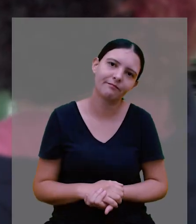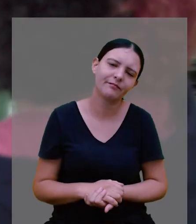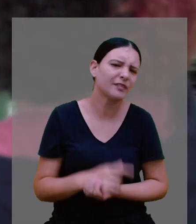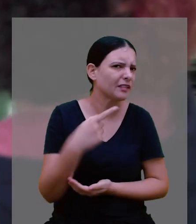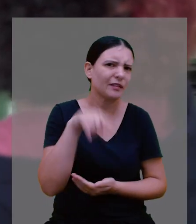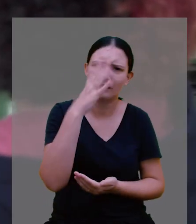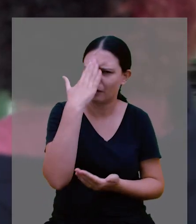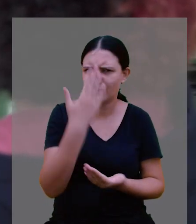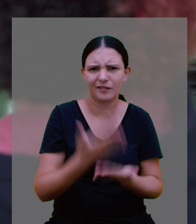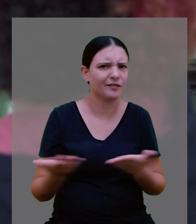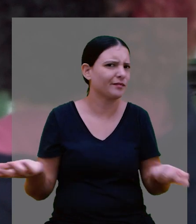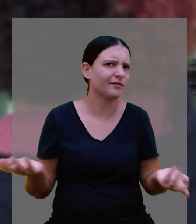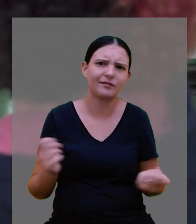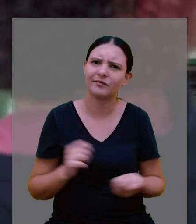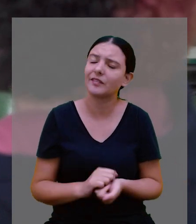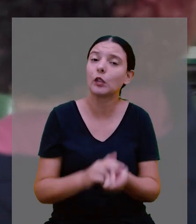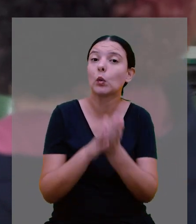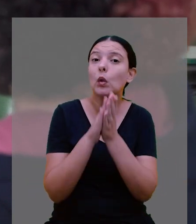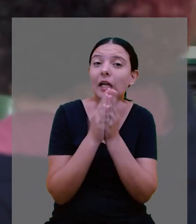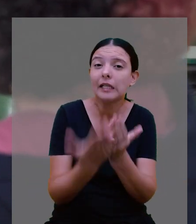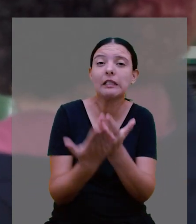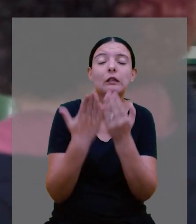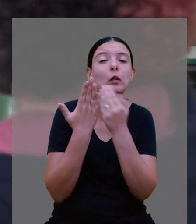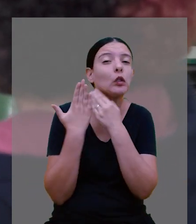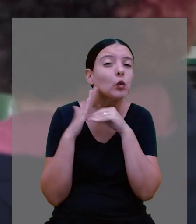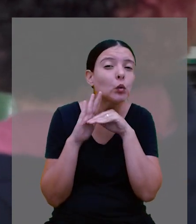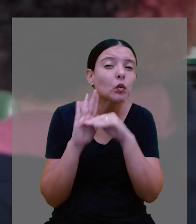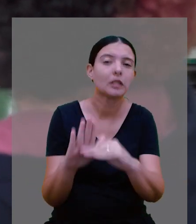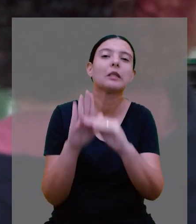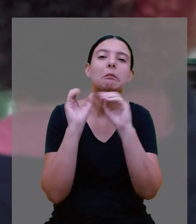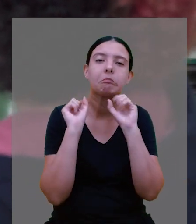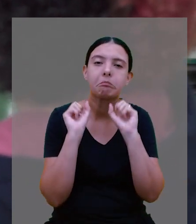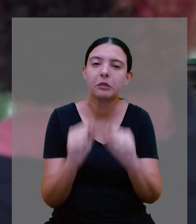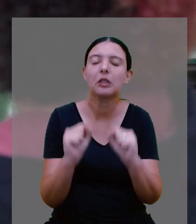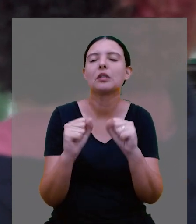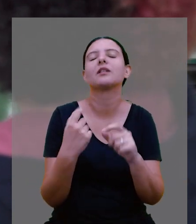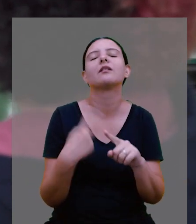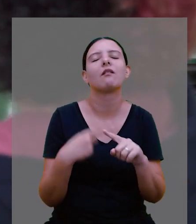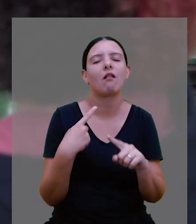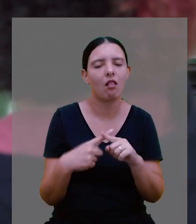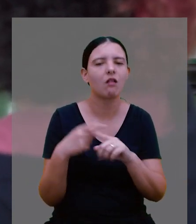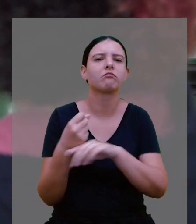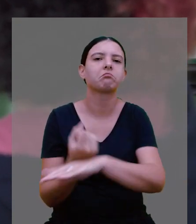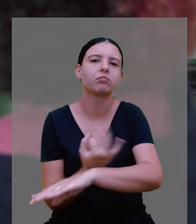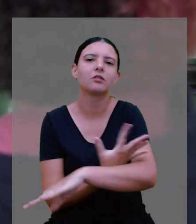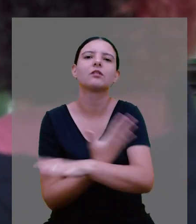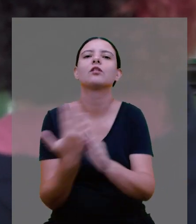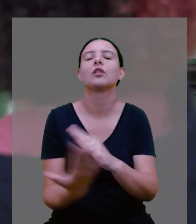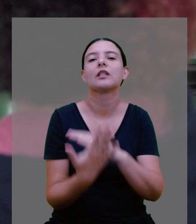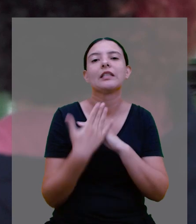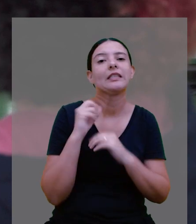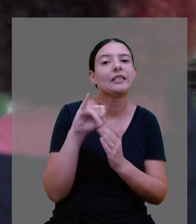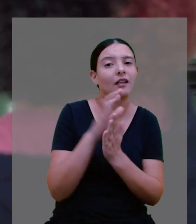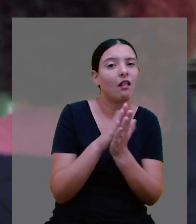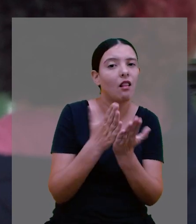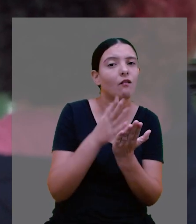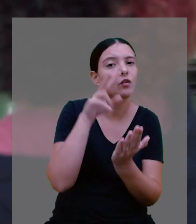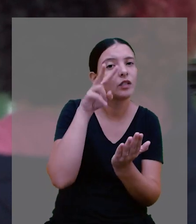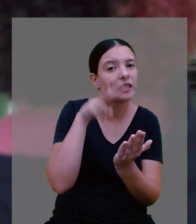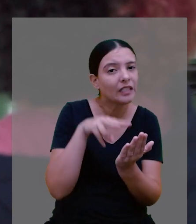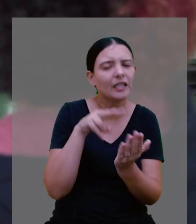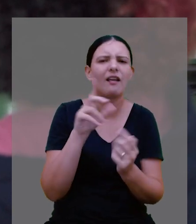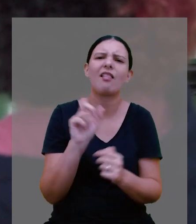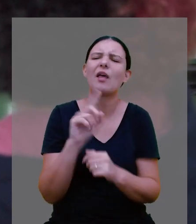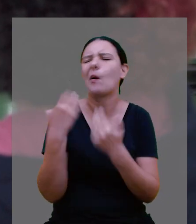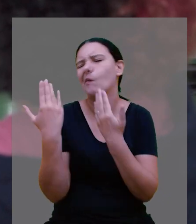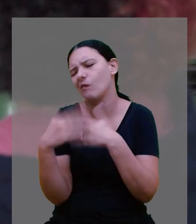não acreditam. O que o livro pode te dar? O que um repertório emocional pode te dar? Mas isso, se vocês lerem os livros, não